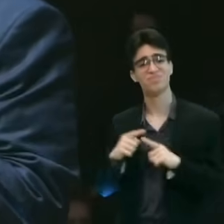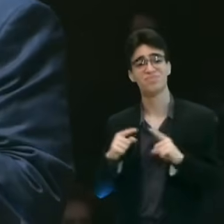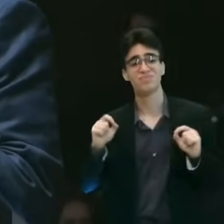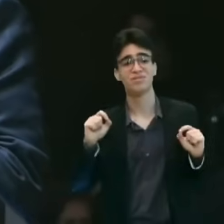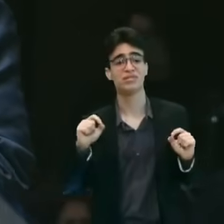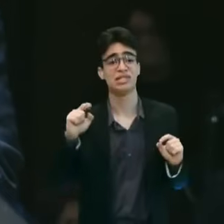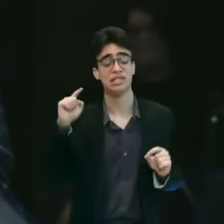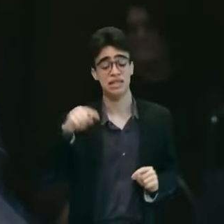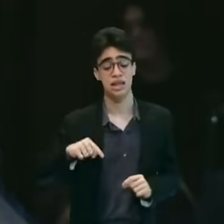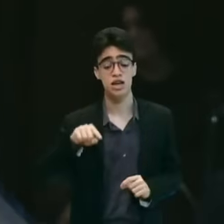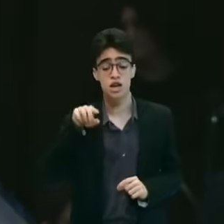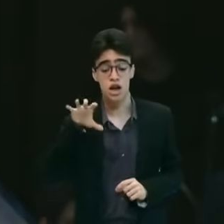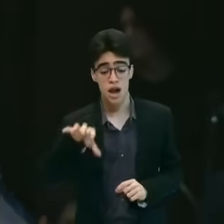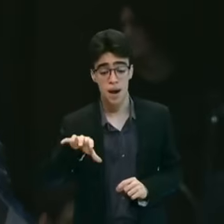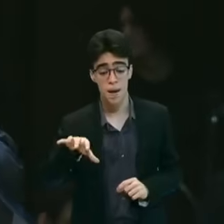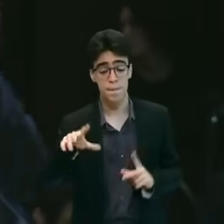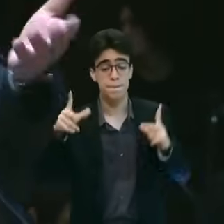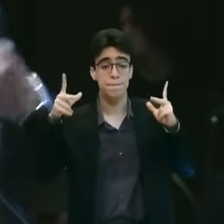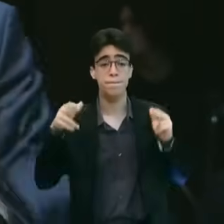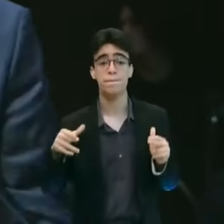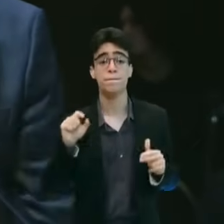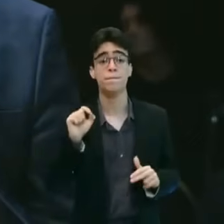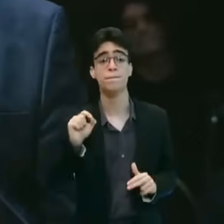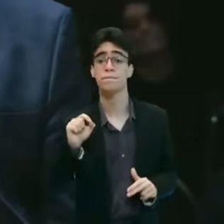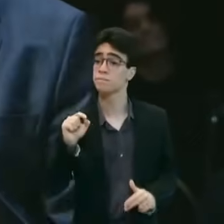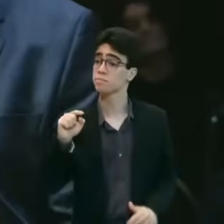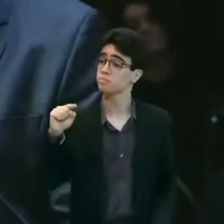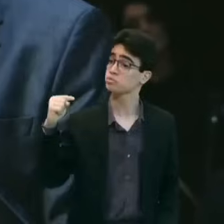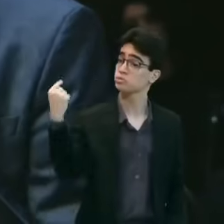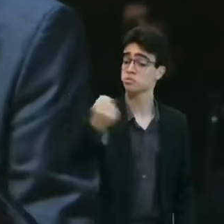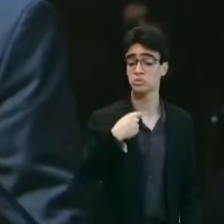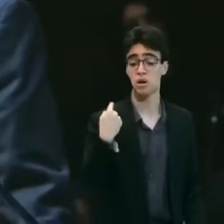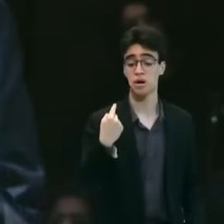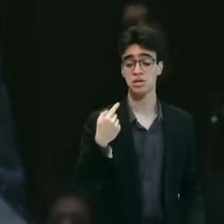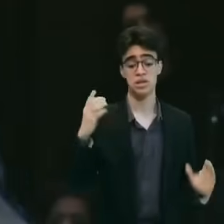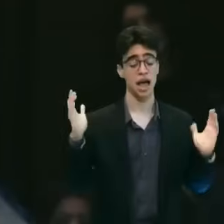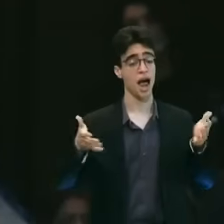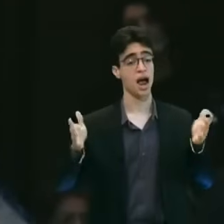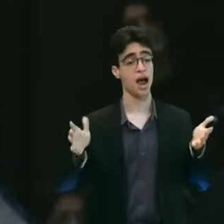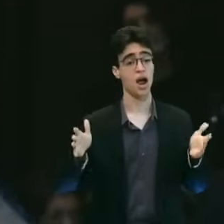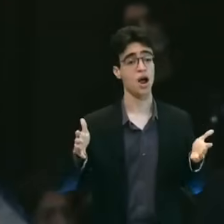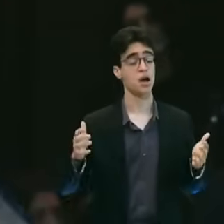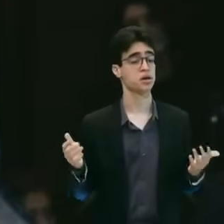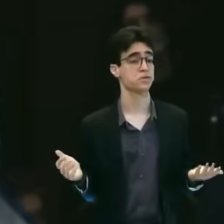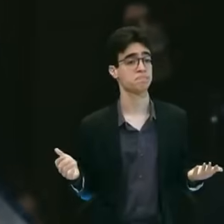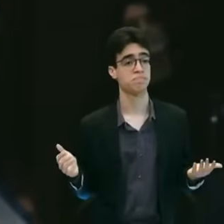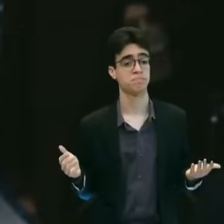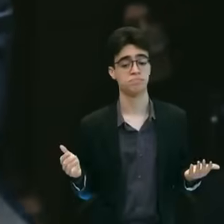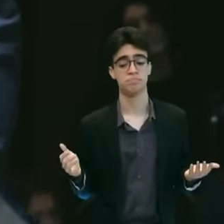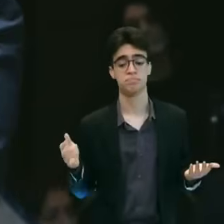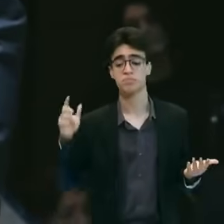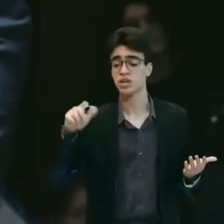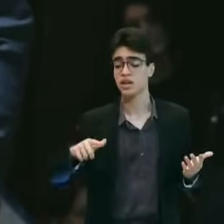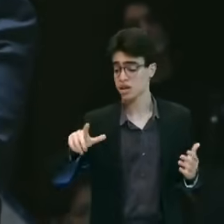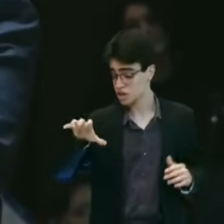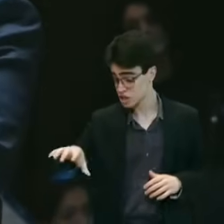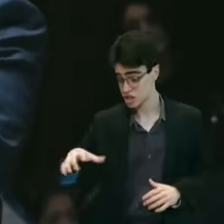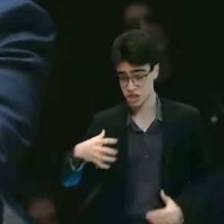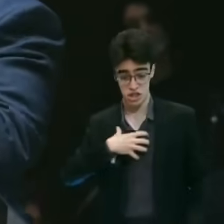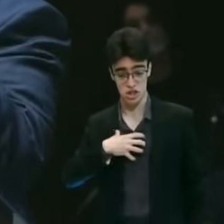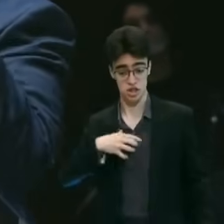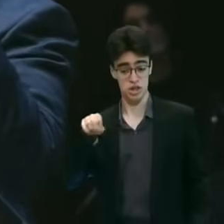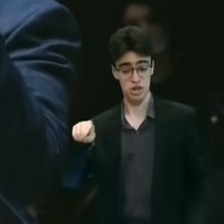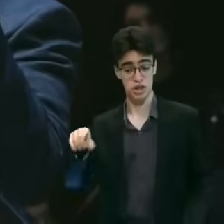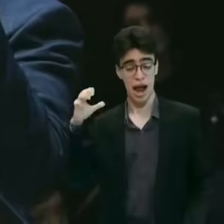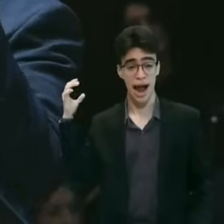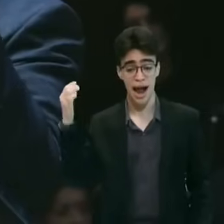os mesmos sentimentos do homem moderno, dos dias de hoje. São os mesmos